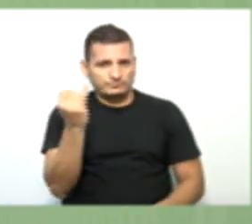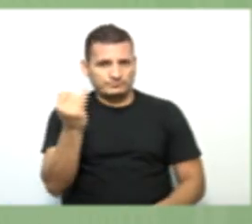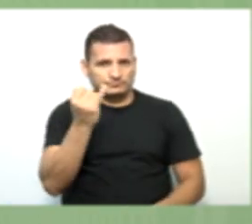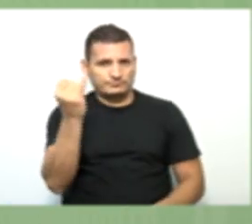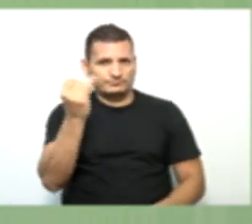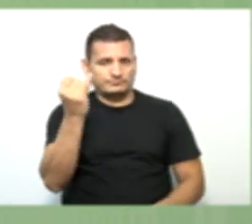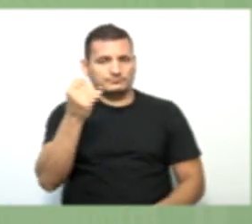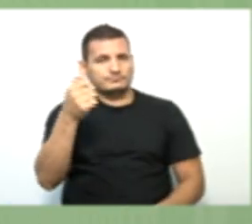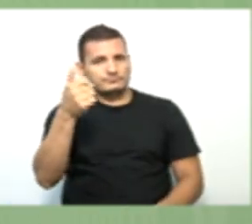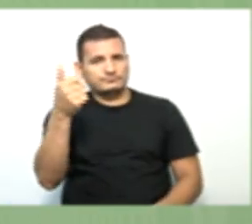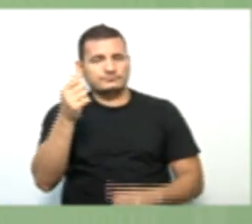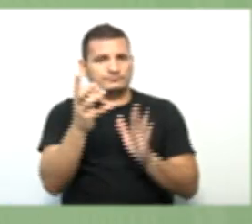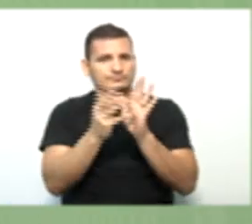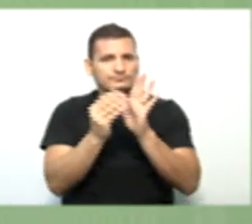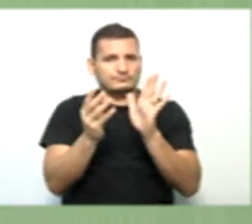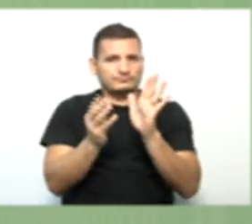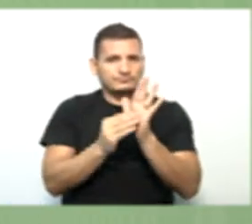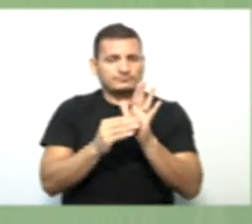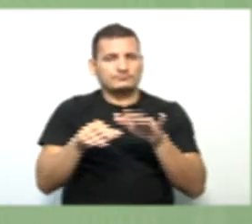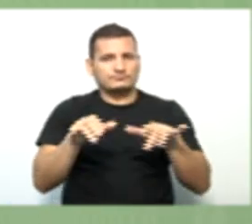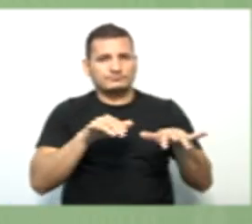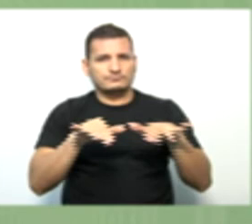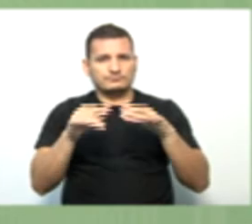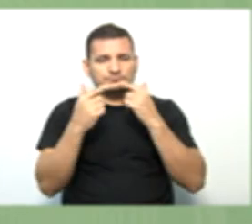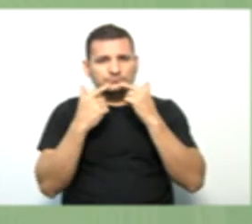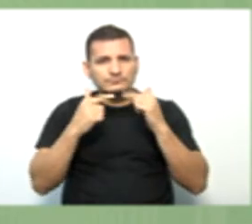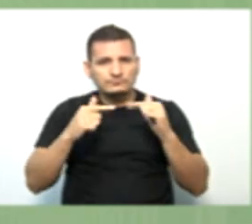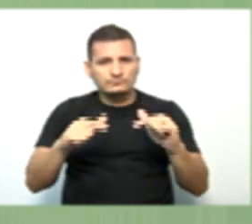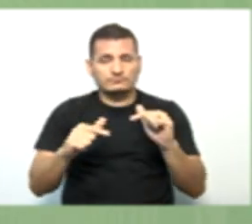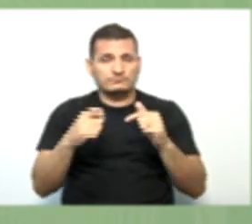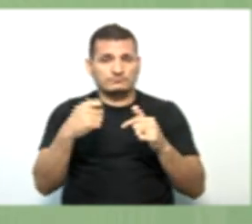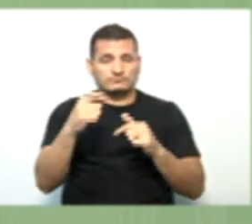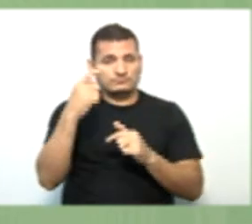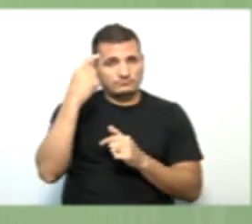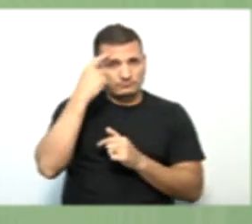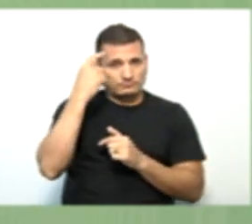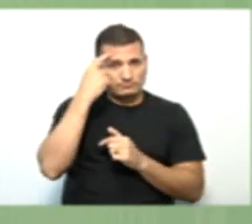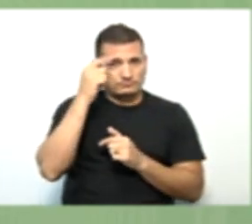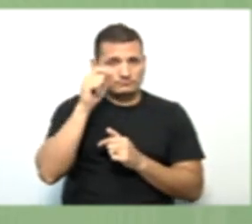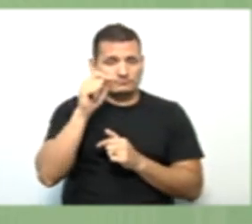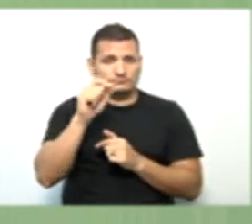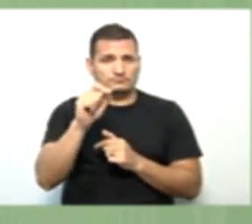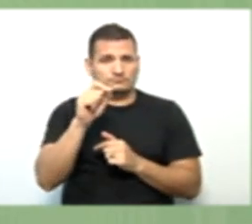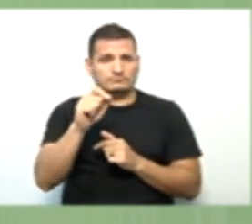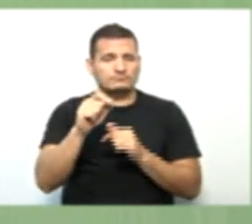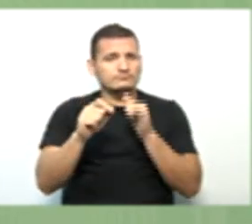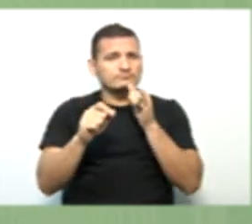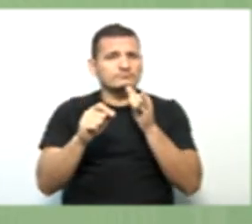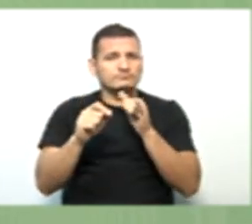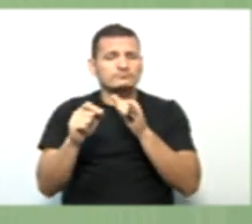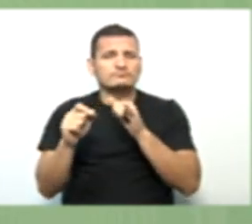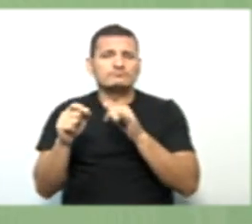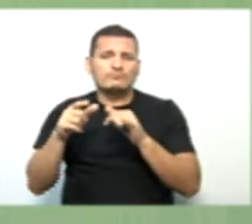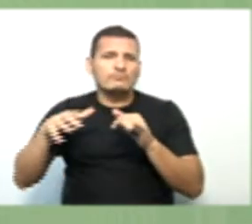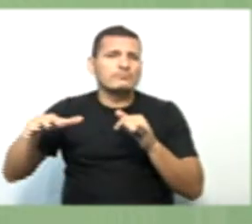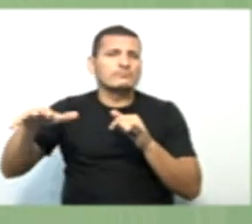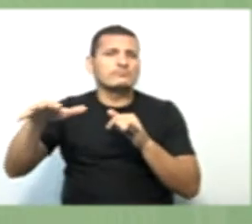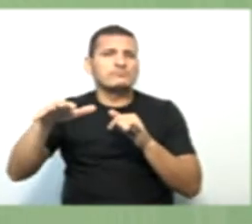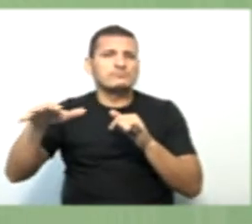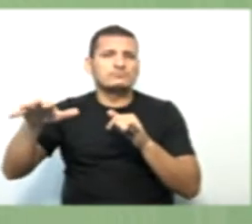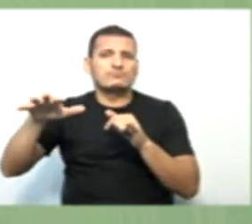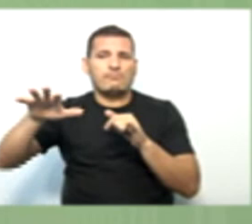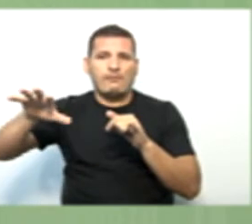na linguagem de programação, nós temos que ter em mente que para representar um dado do mundo real, no mundo